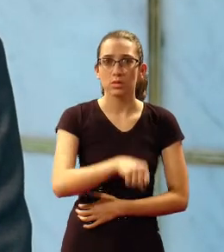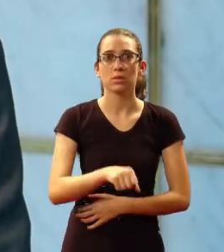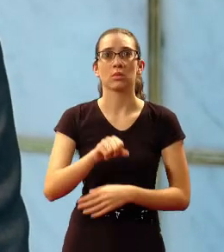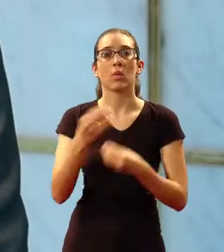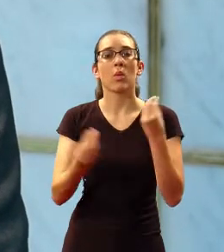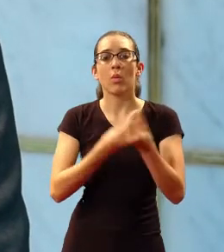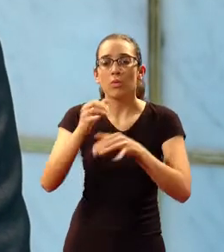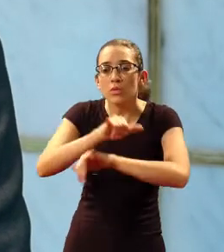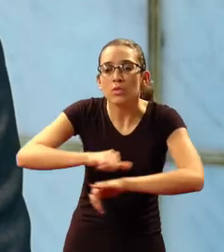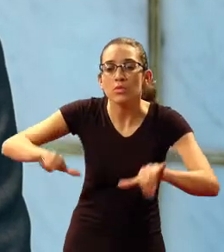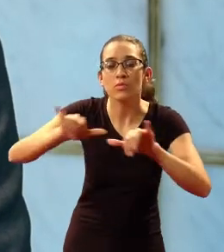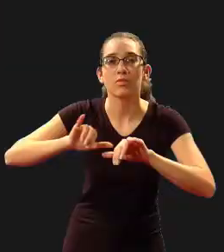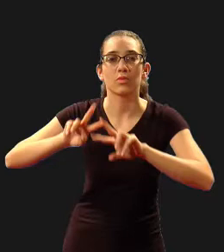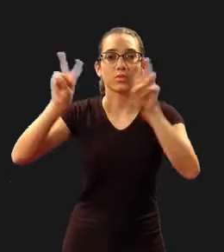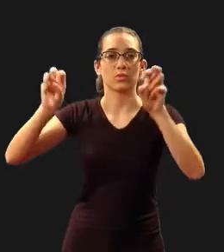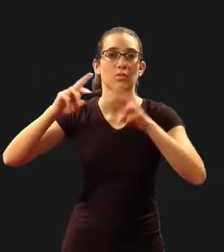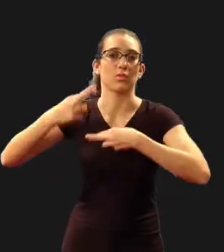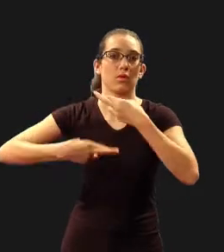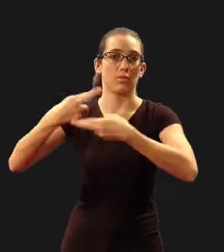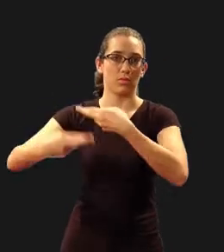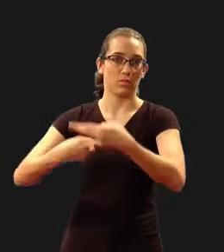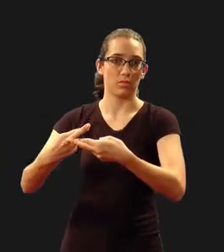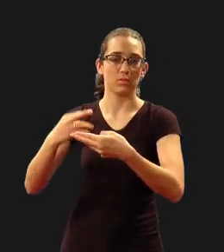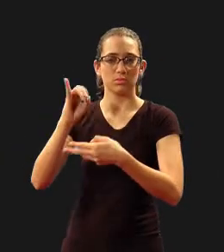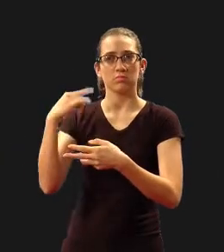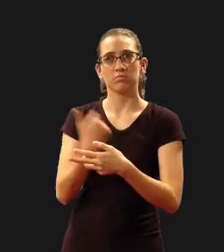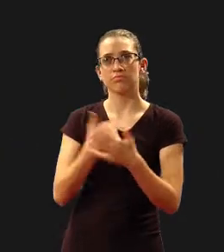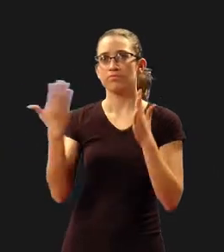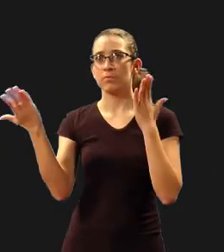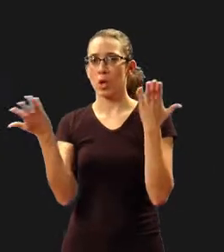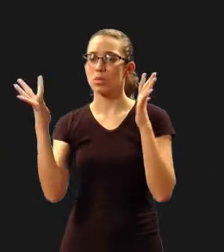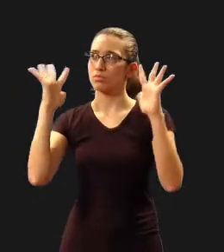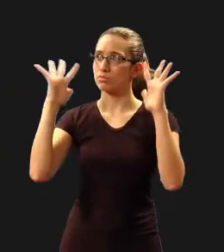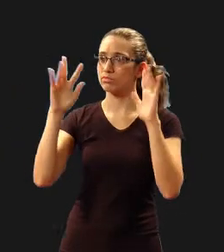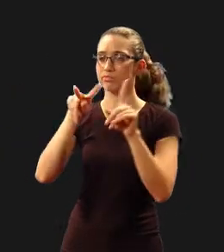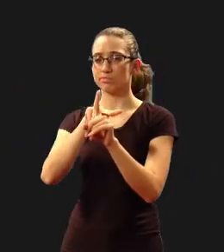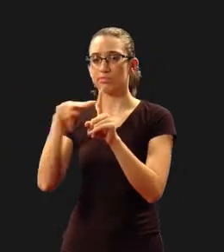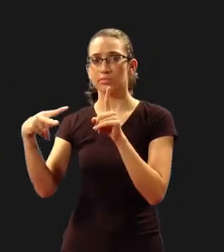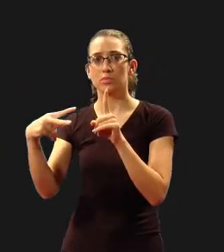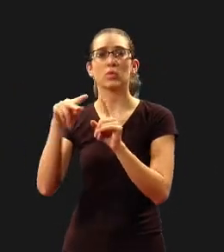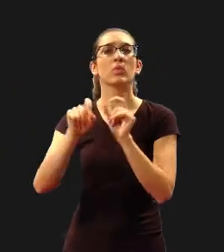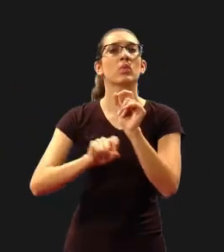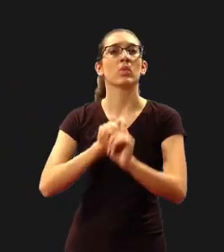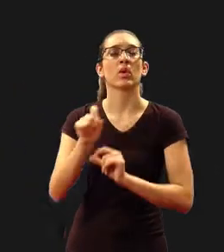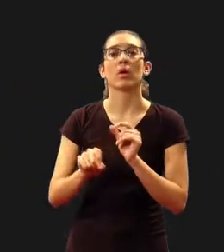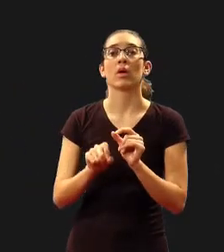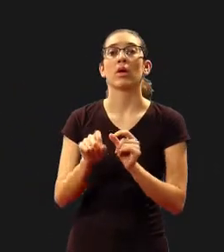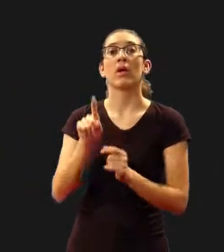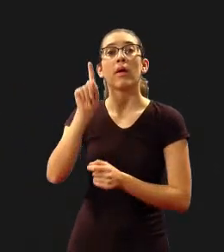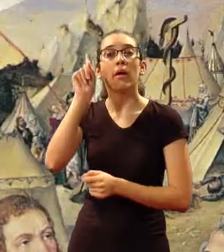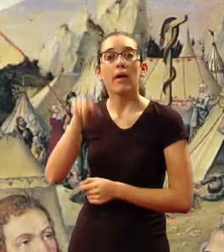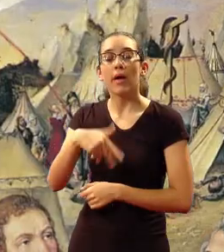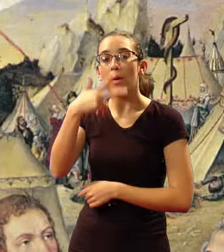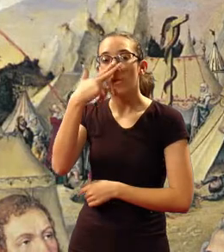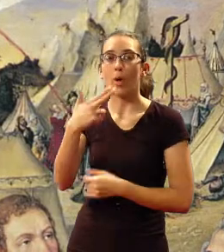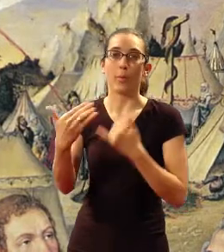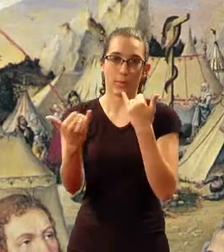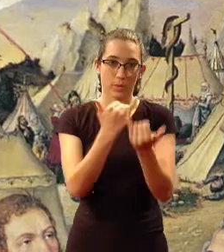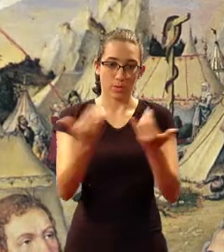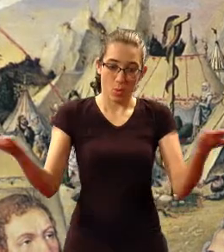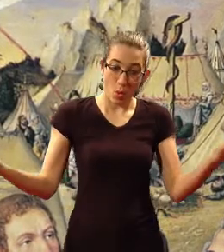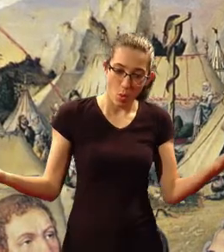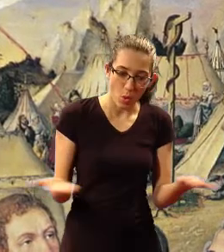na divulgação da reforma também. Se trazemos para esse momento essa perspectiva, seria mais ou menos como que